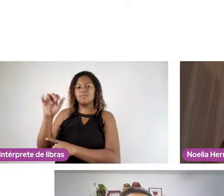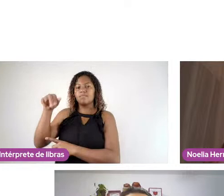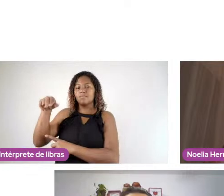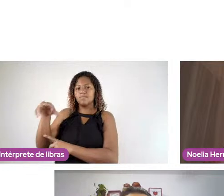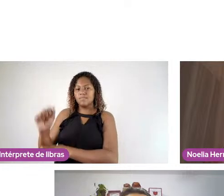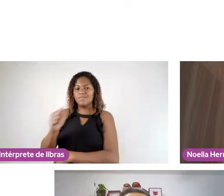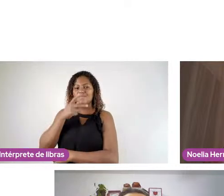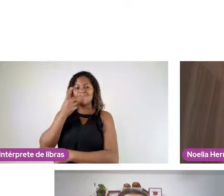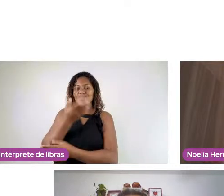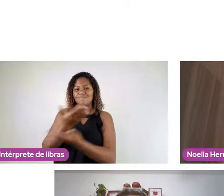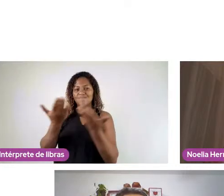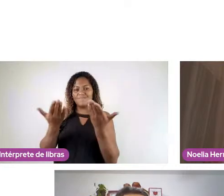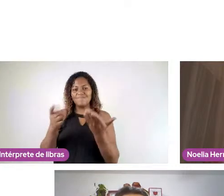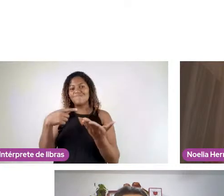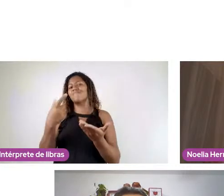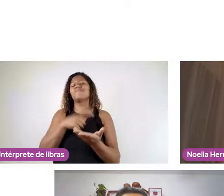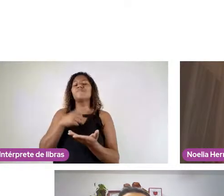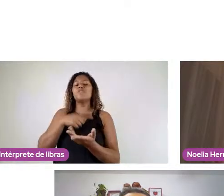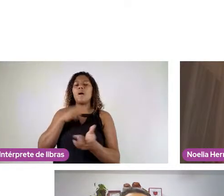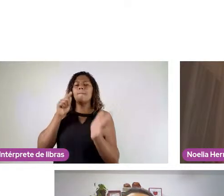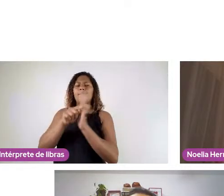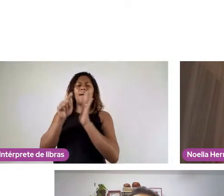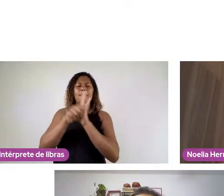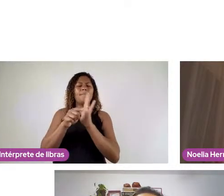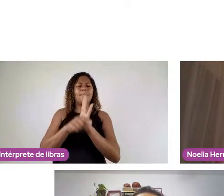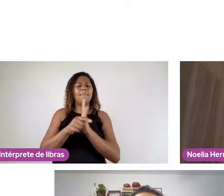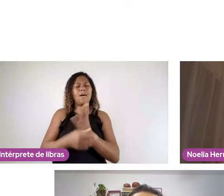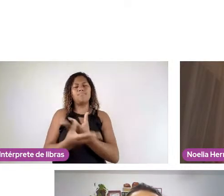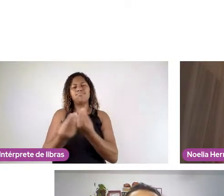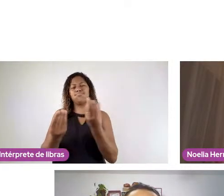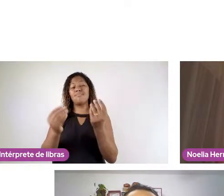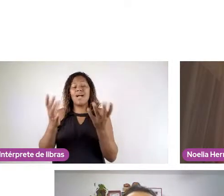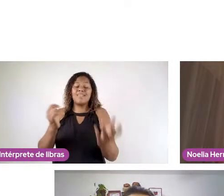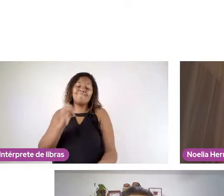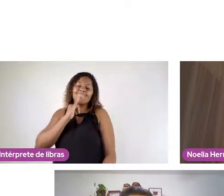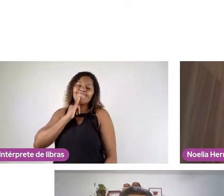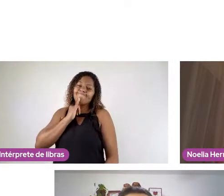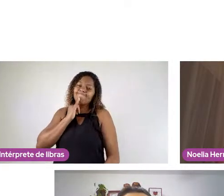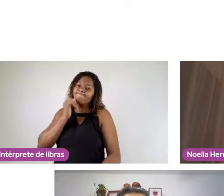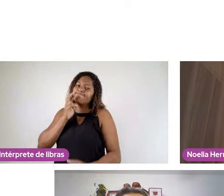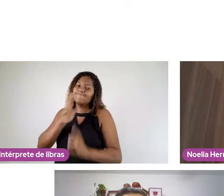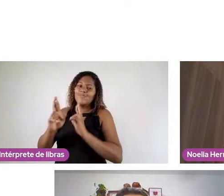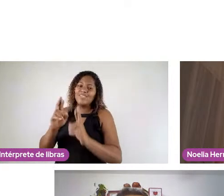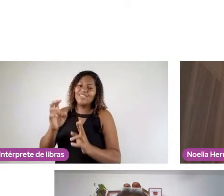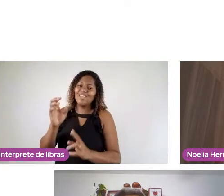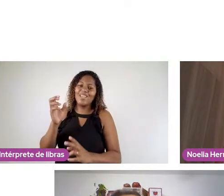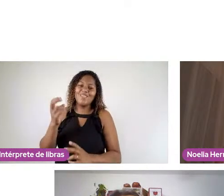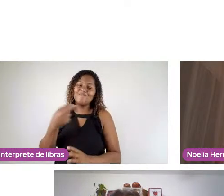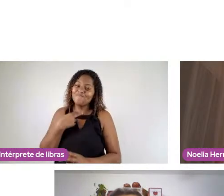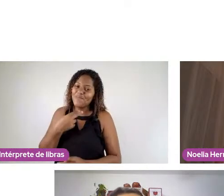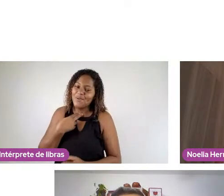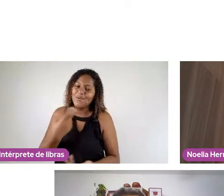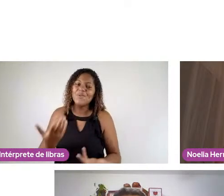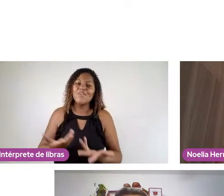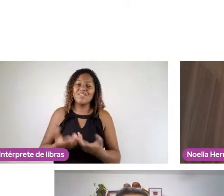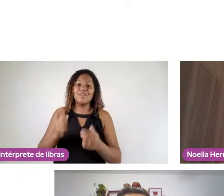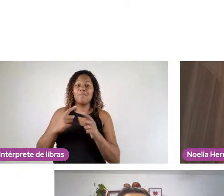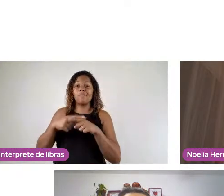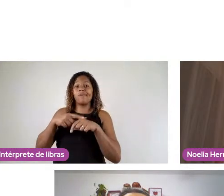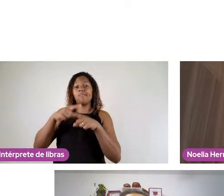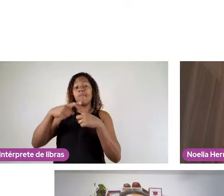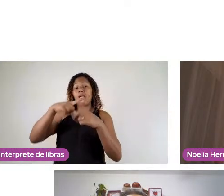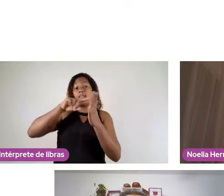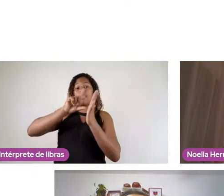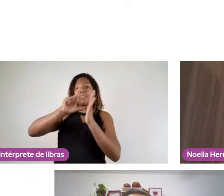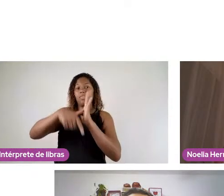que nós temos várias perguntas no chat. Infelizmente, não dá para a gente responder tudo ao vivo, porque fica muito tarde, né? Acaba tendo muito